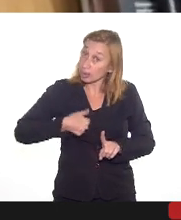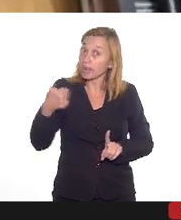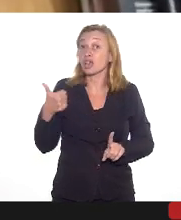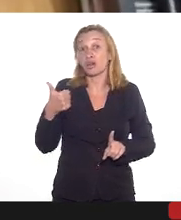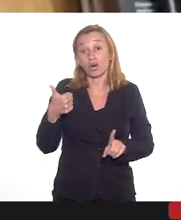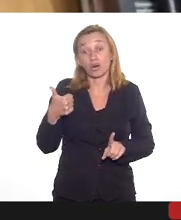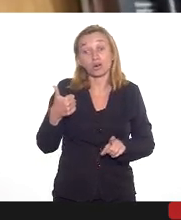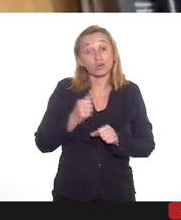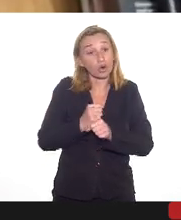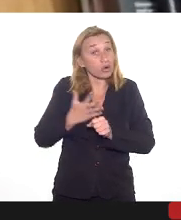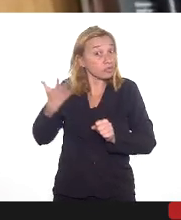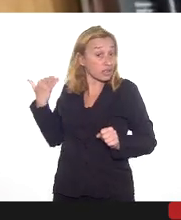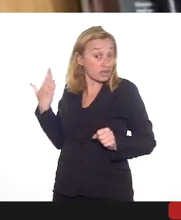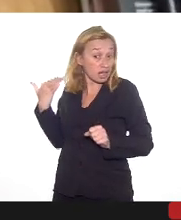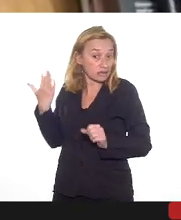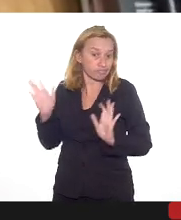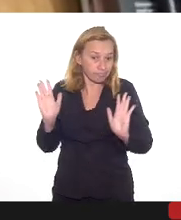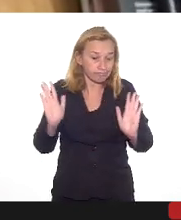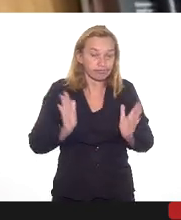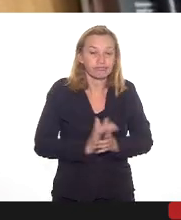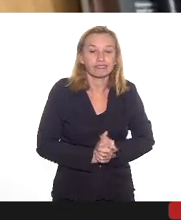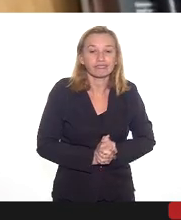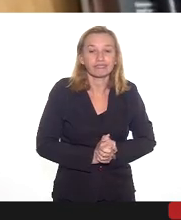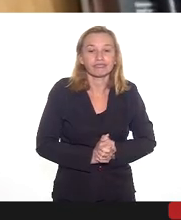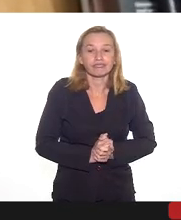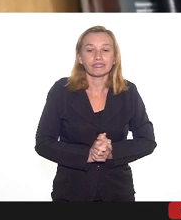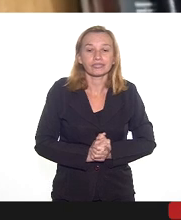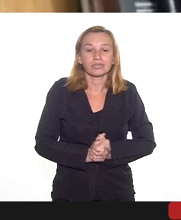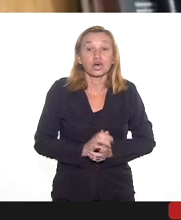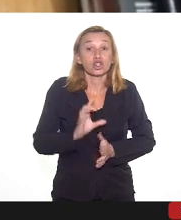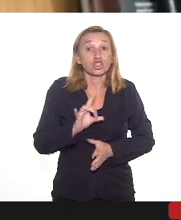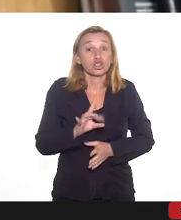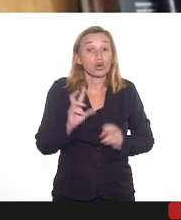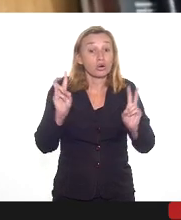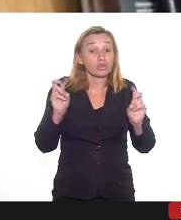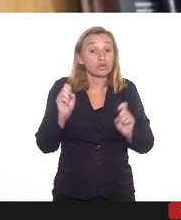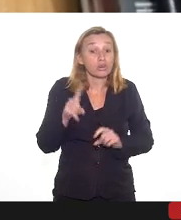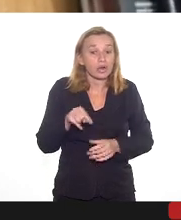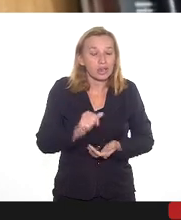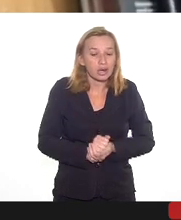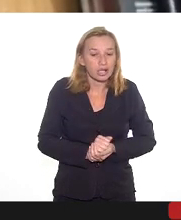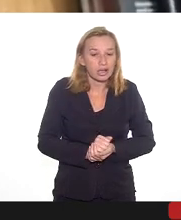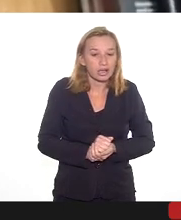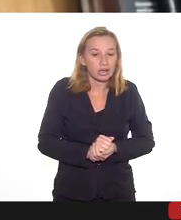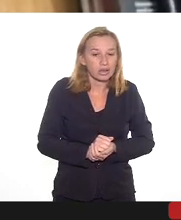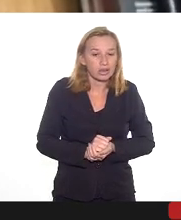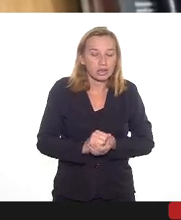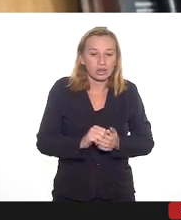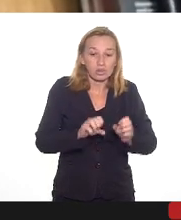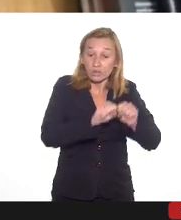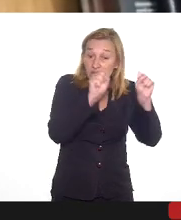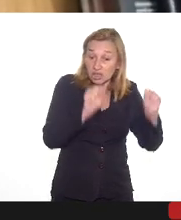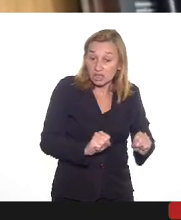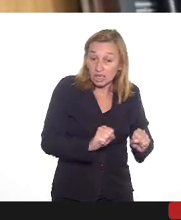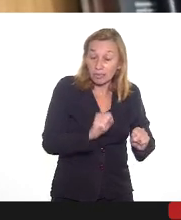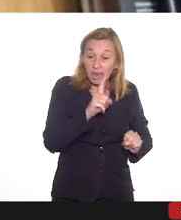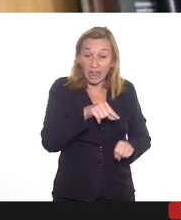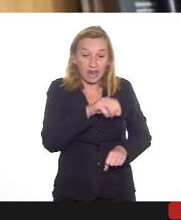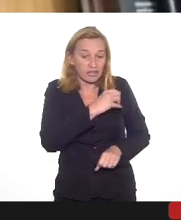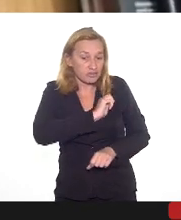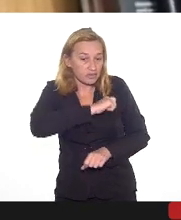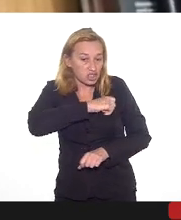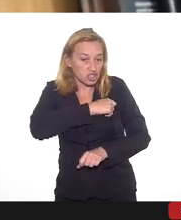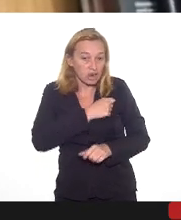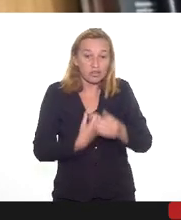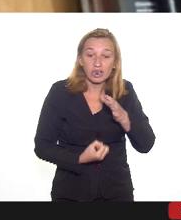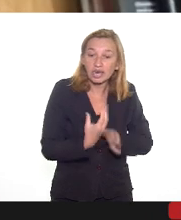que estava ano passado, talvez não, sim, melhor do que estava ano passado. Só que a questão do regime, ele é fiscal. O regime, ele foi feito